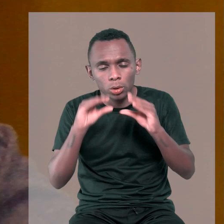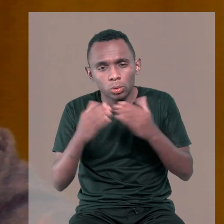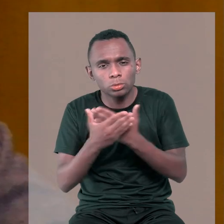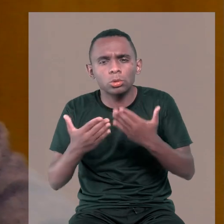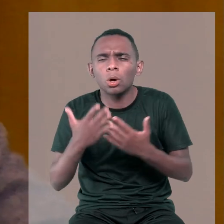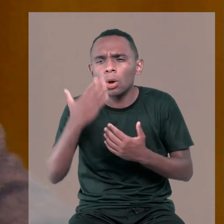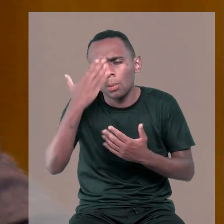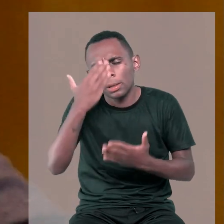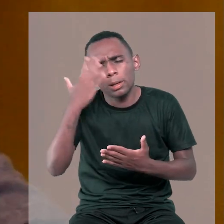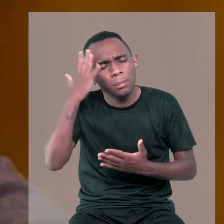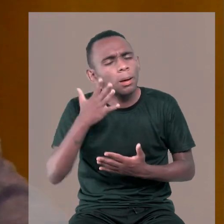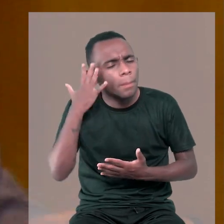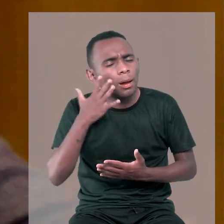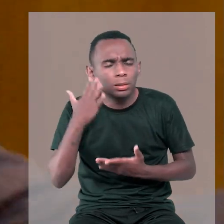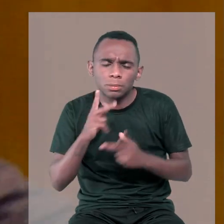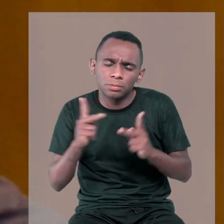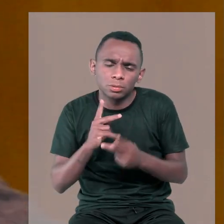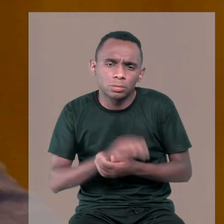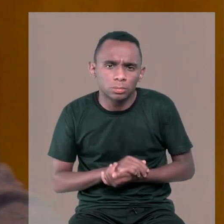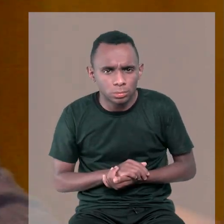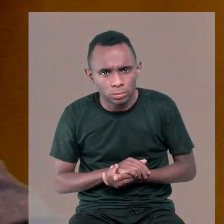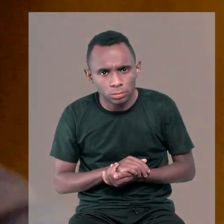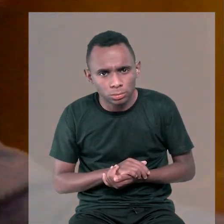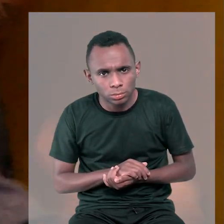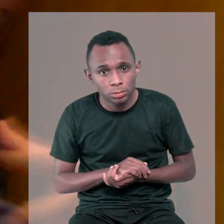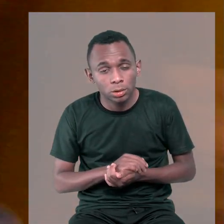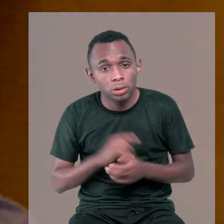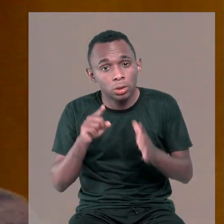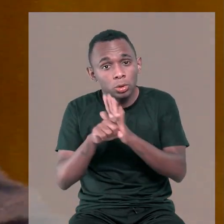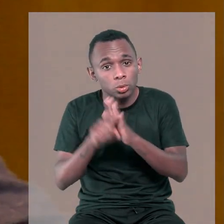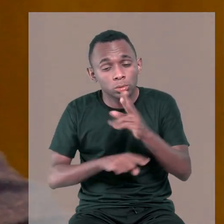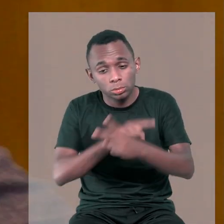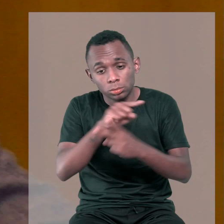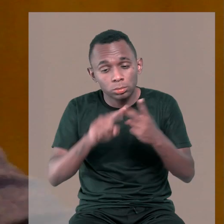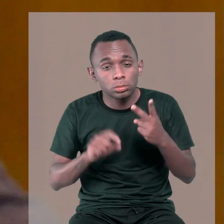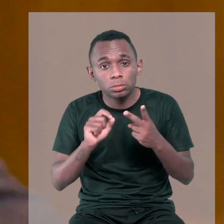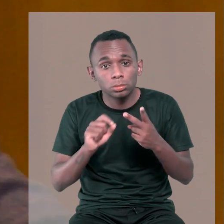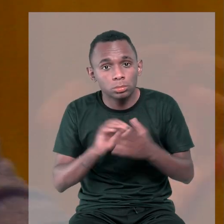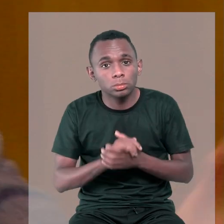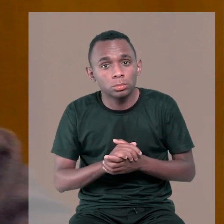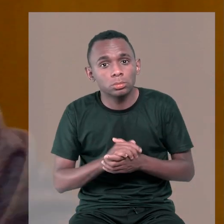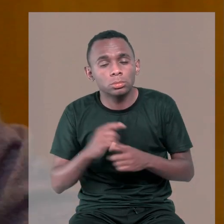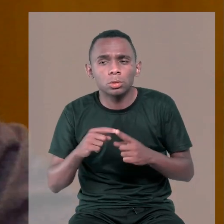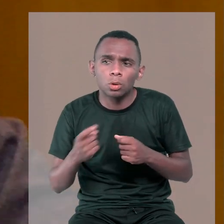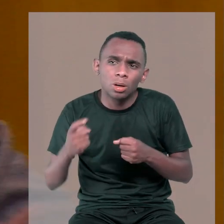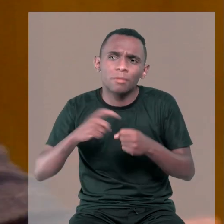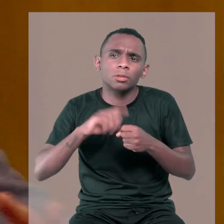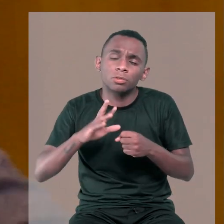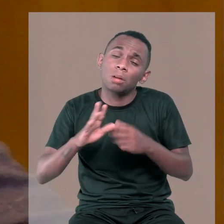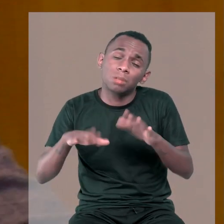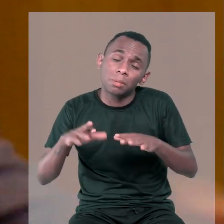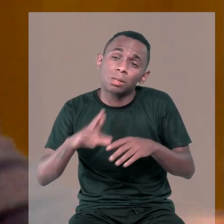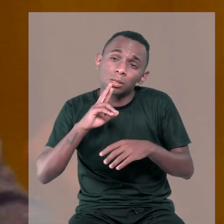burocracia, mas pensando no papel que a burocracia teria em produzir esquecimento e produzir também falta de pensamento em alguns momentos, senão que na